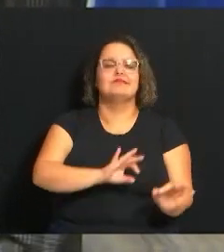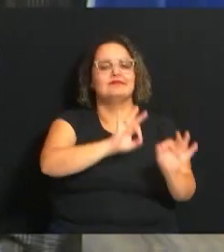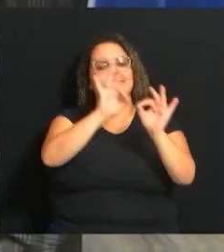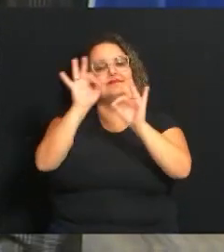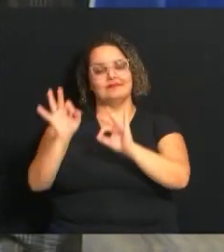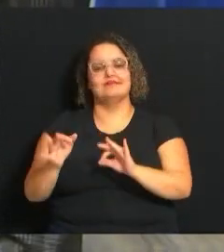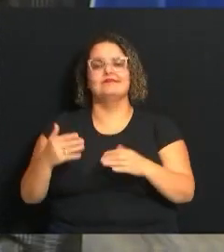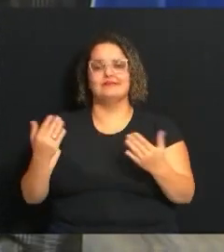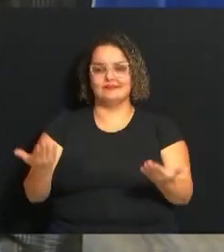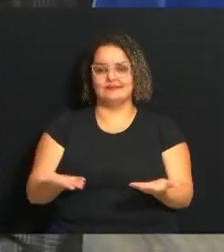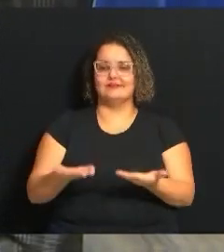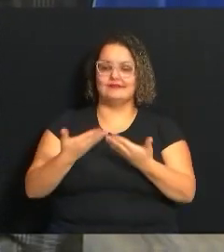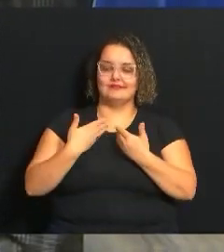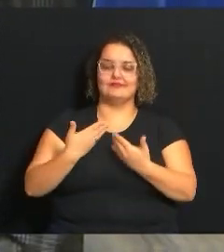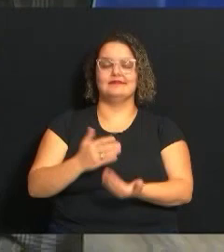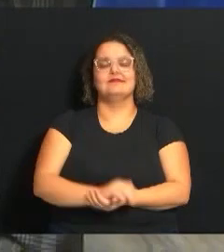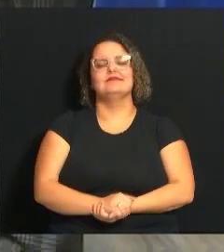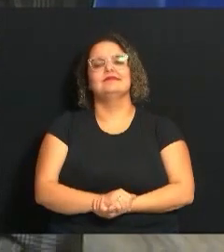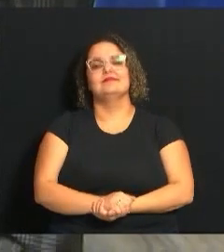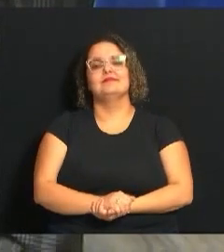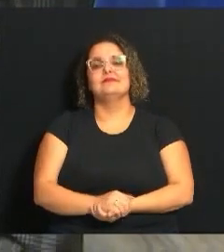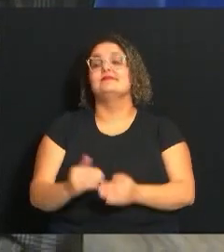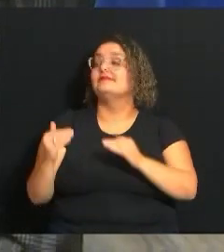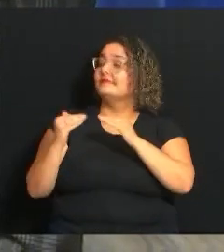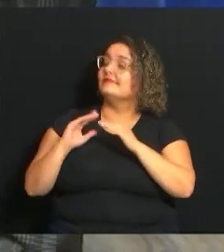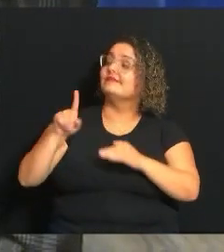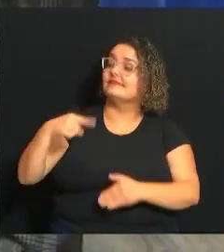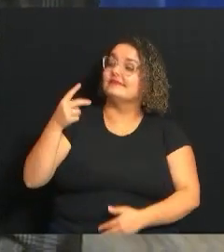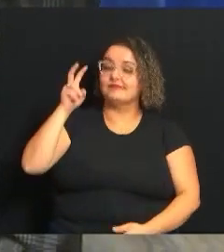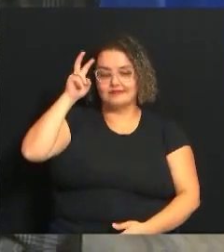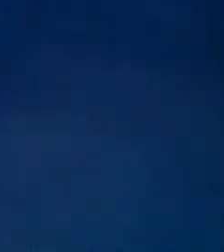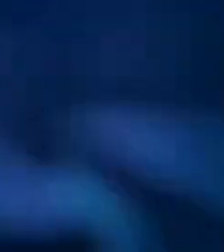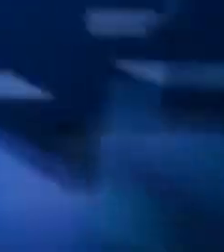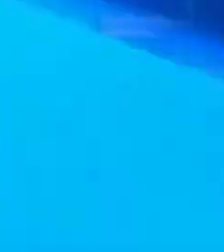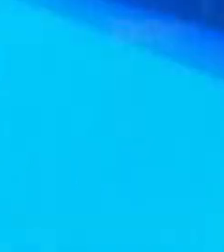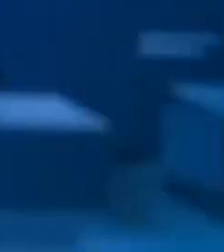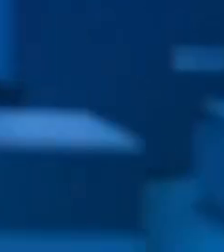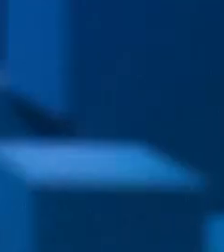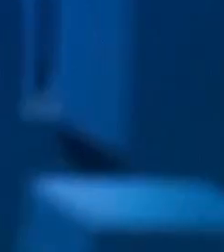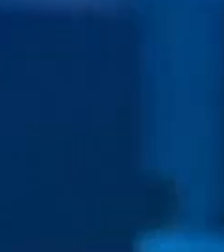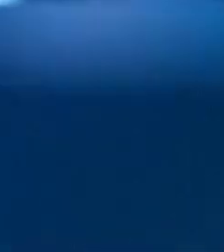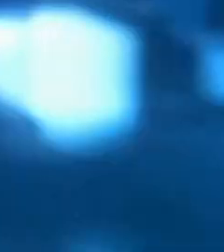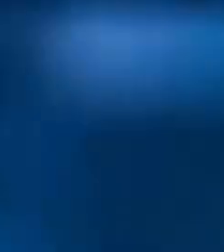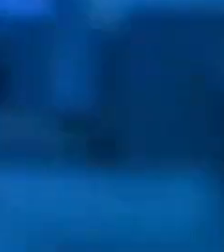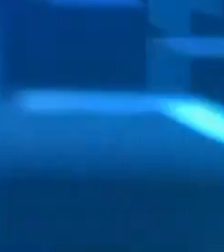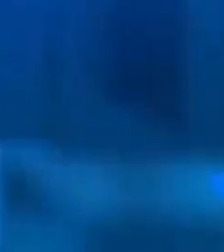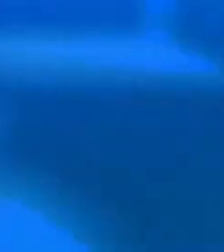aqui com a gente. Combinado, então, até quinta-feira para a Viviane Novaes.